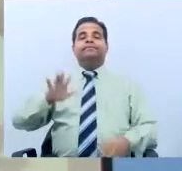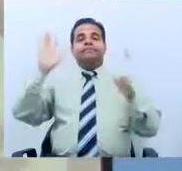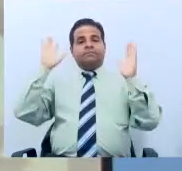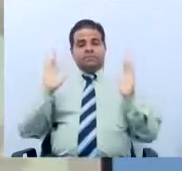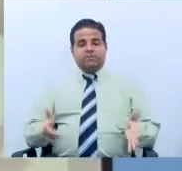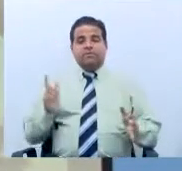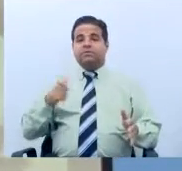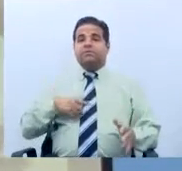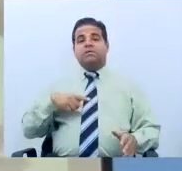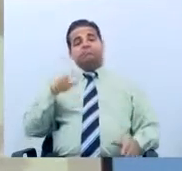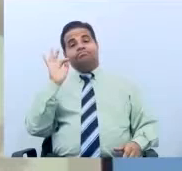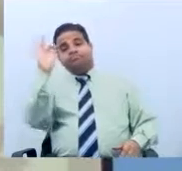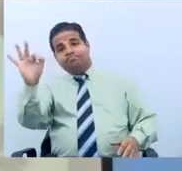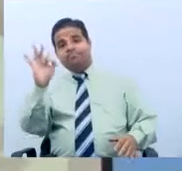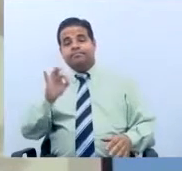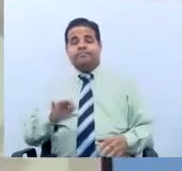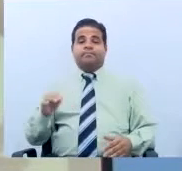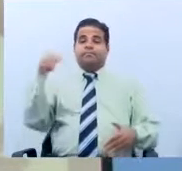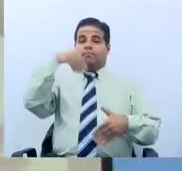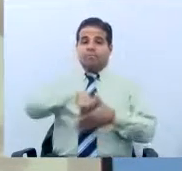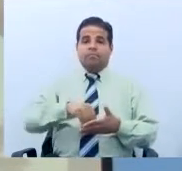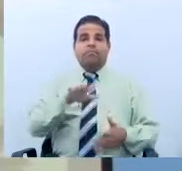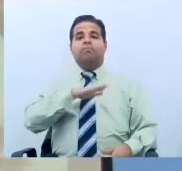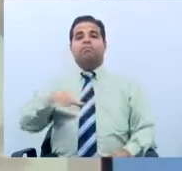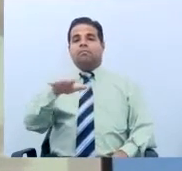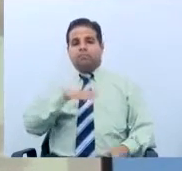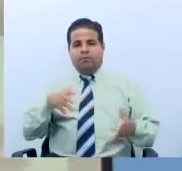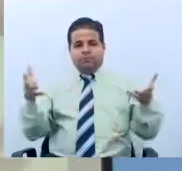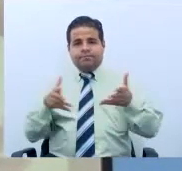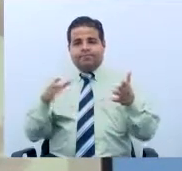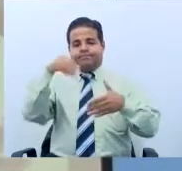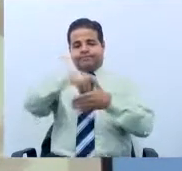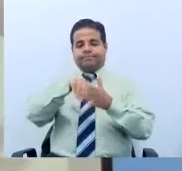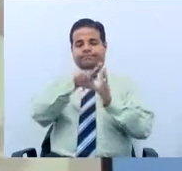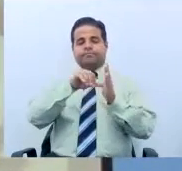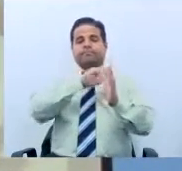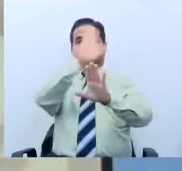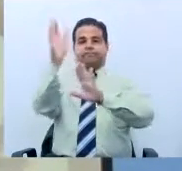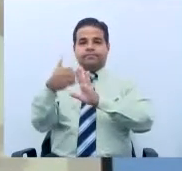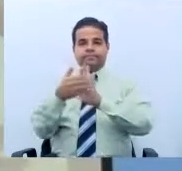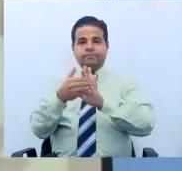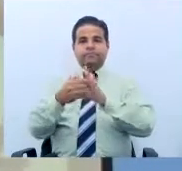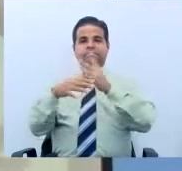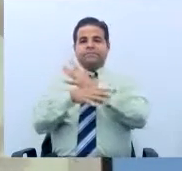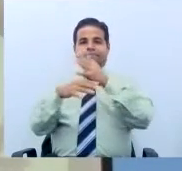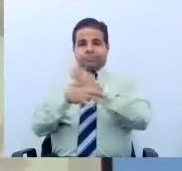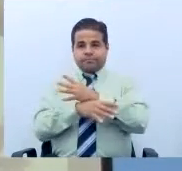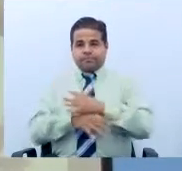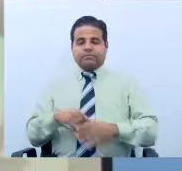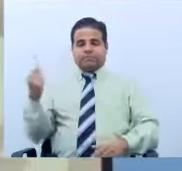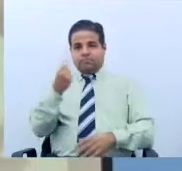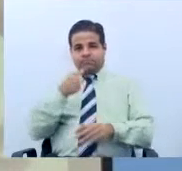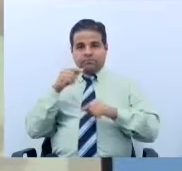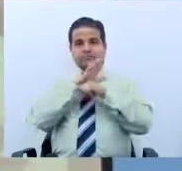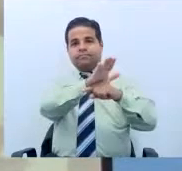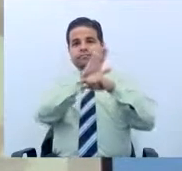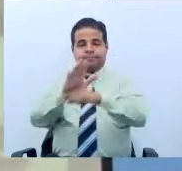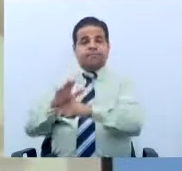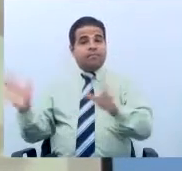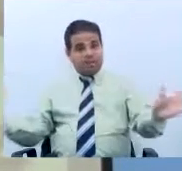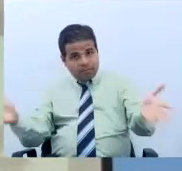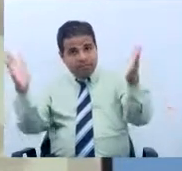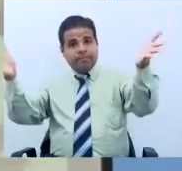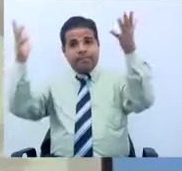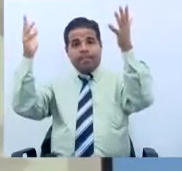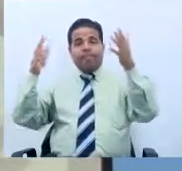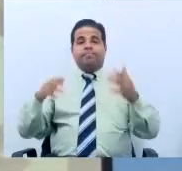de previsões não previstas no momento na lei geral municipal. E nós vamos ajudar a fomentar,